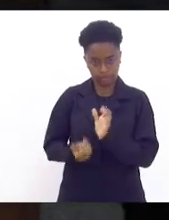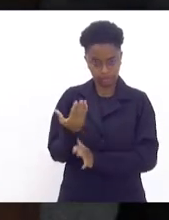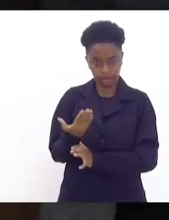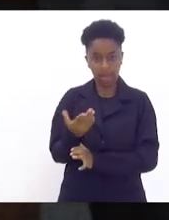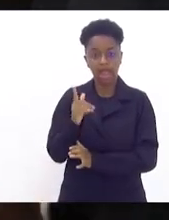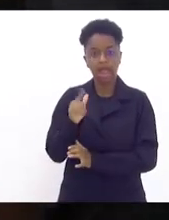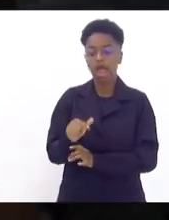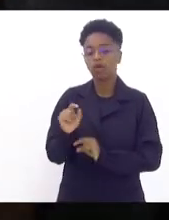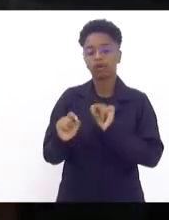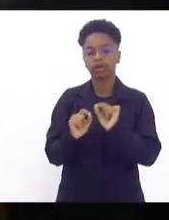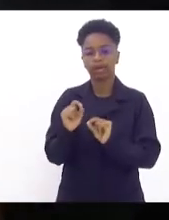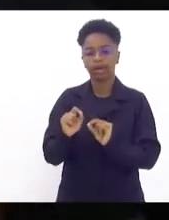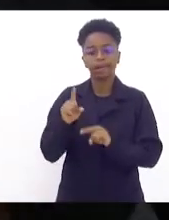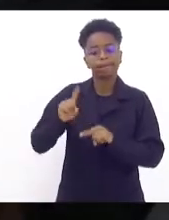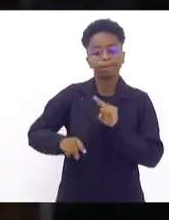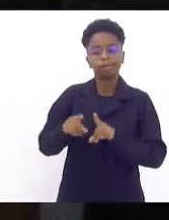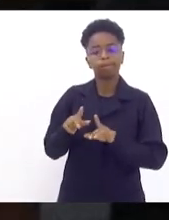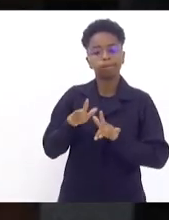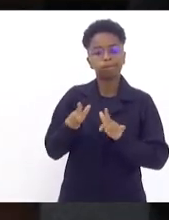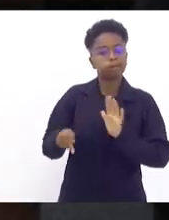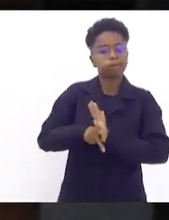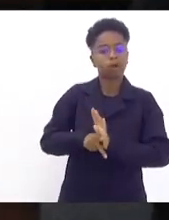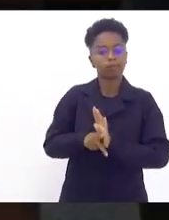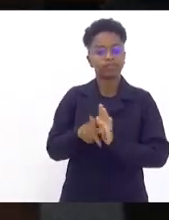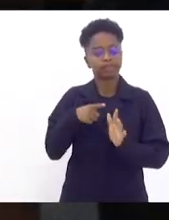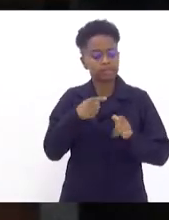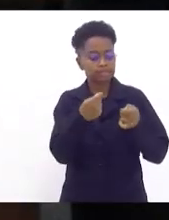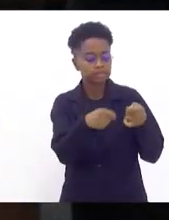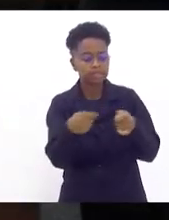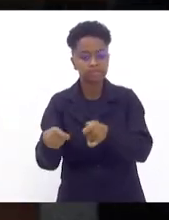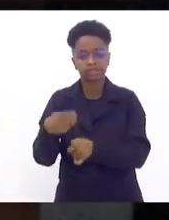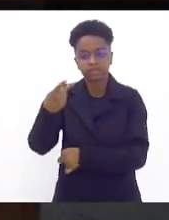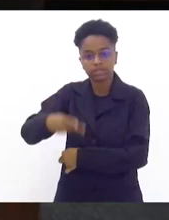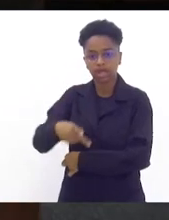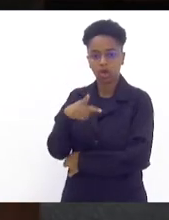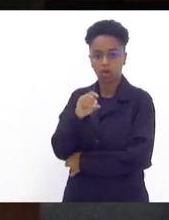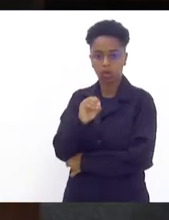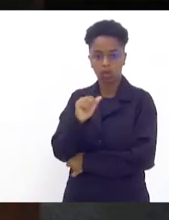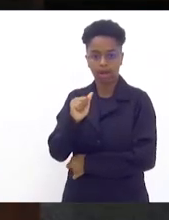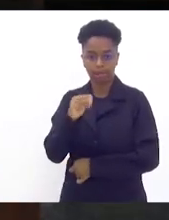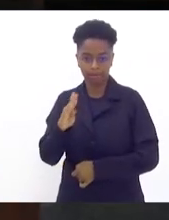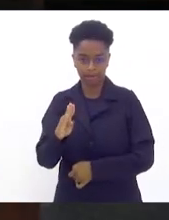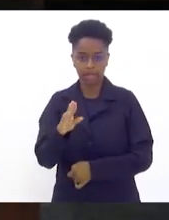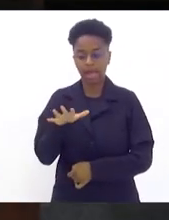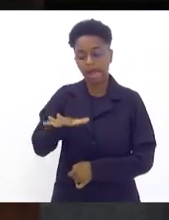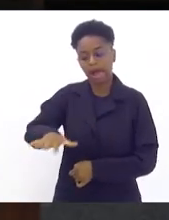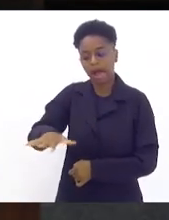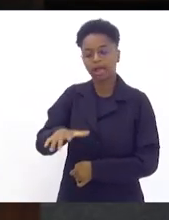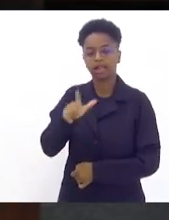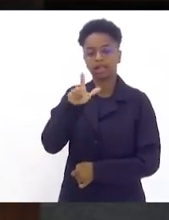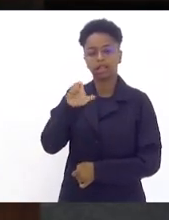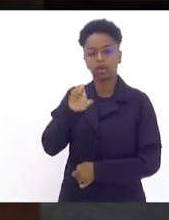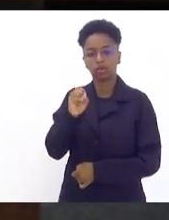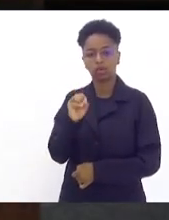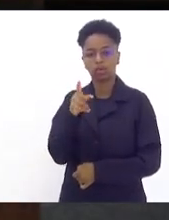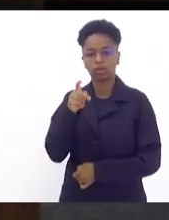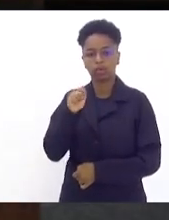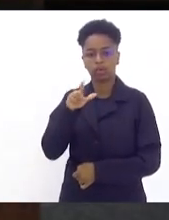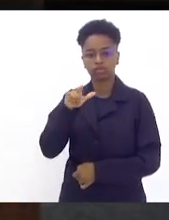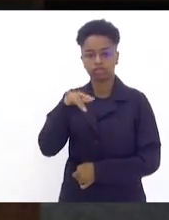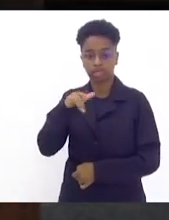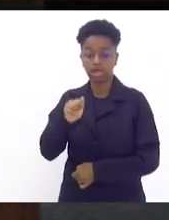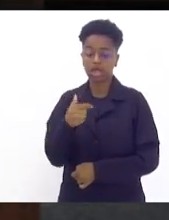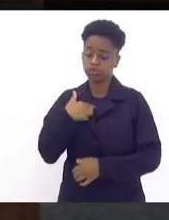foram objeto de demandas trazidas pela OAB da Leopoldina. E eu fiquei muito feliz de ter